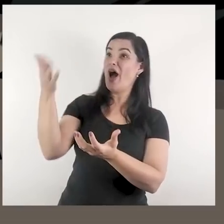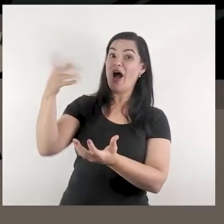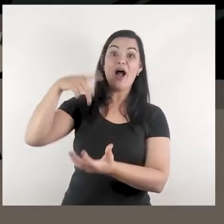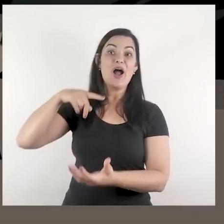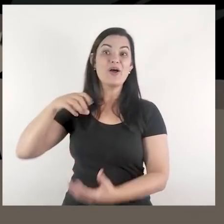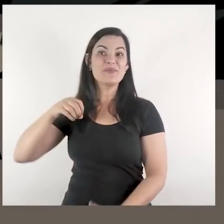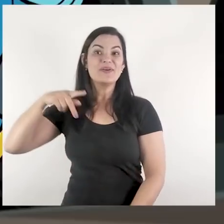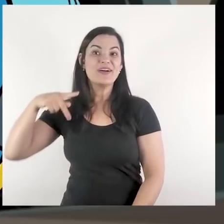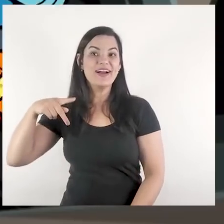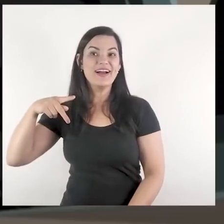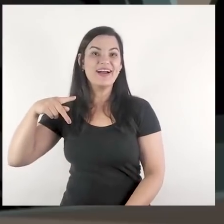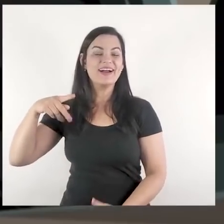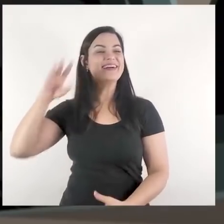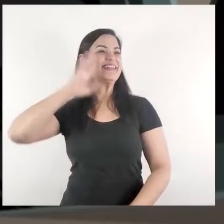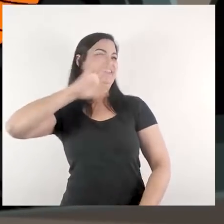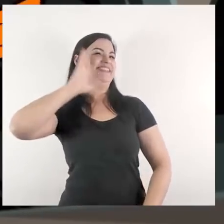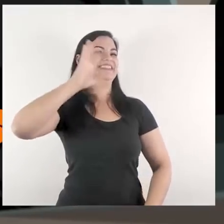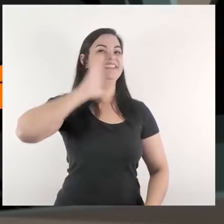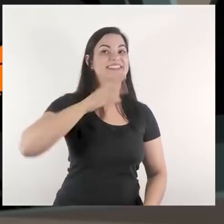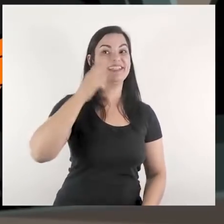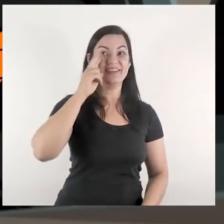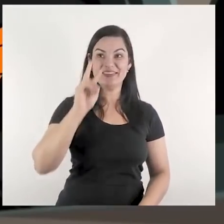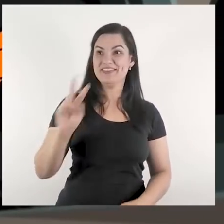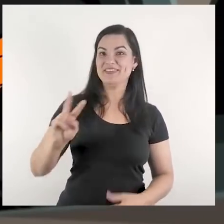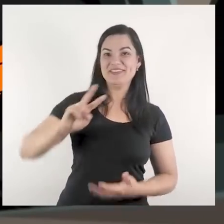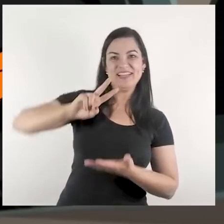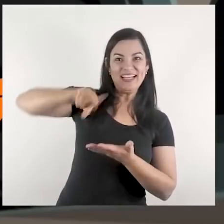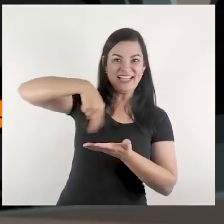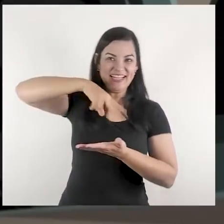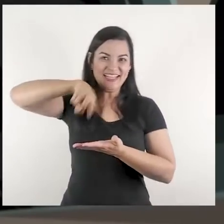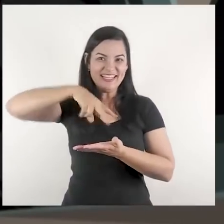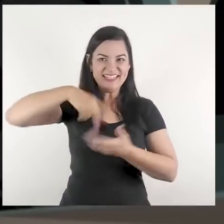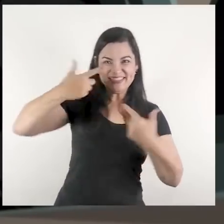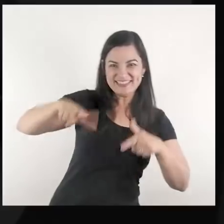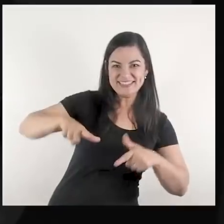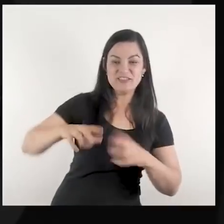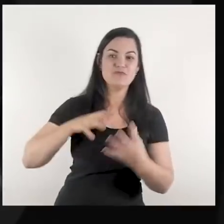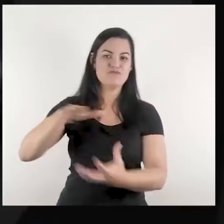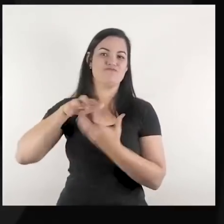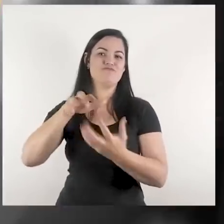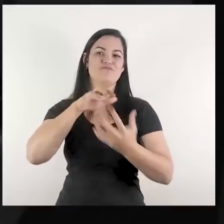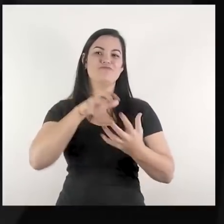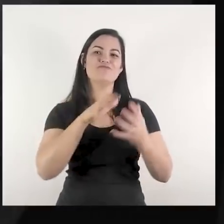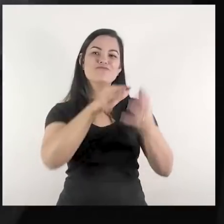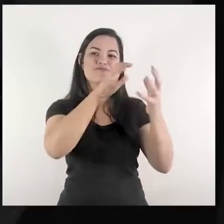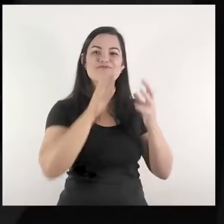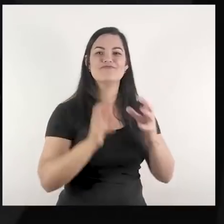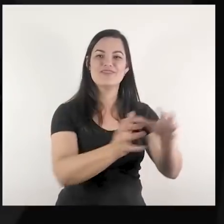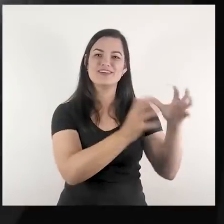Uma pop! Legal! Vamos seguir o ritmo da pop para ela se abrir.